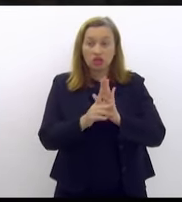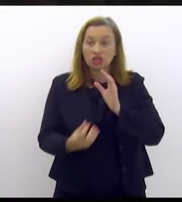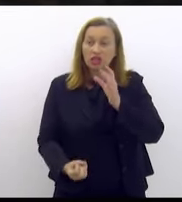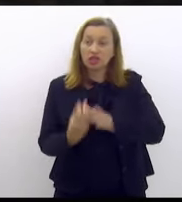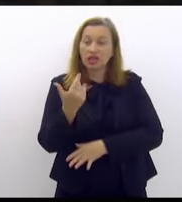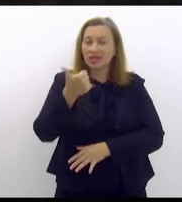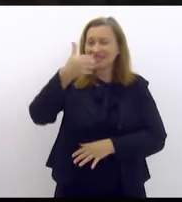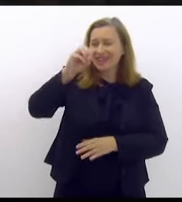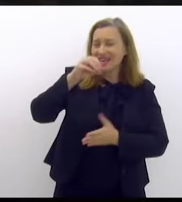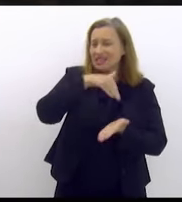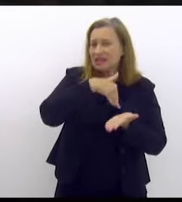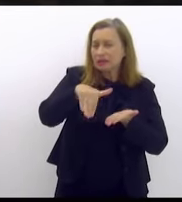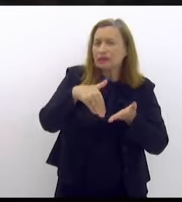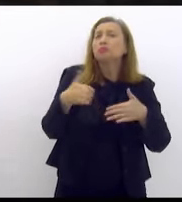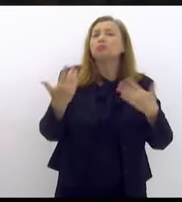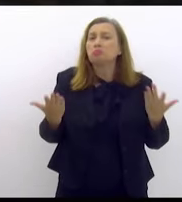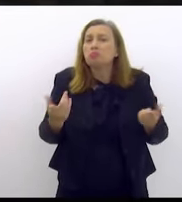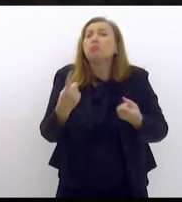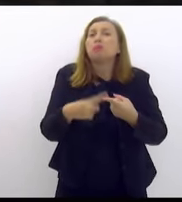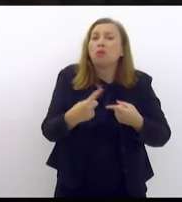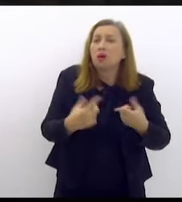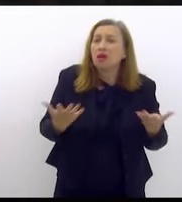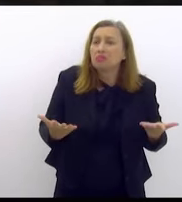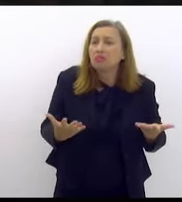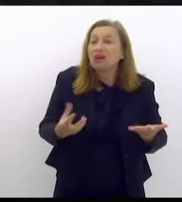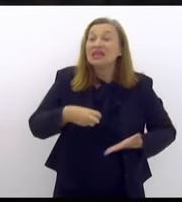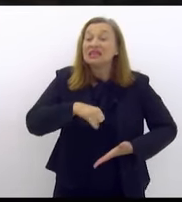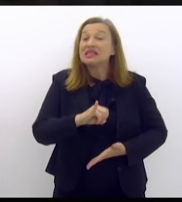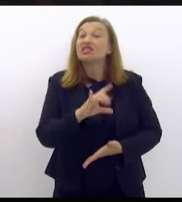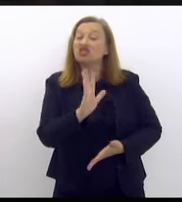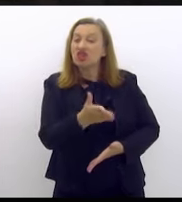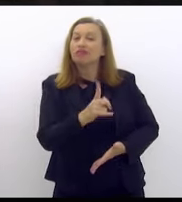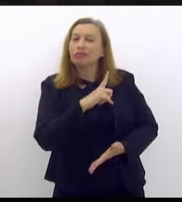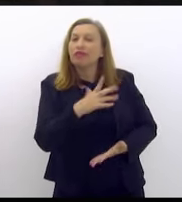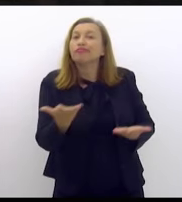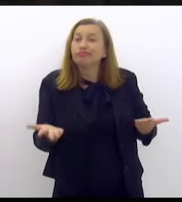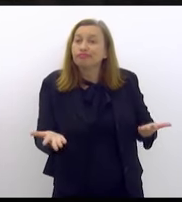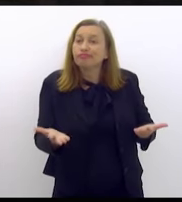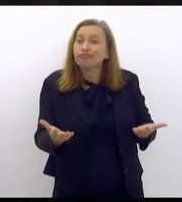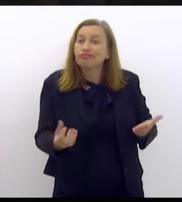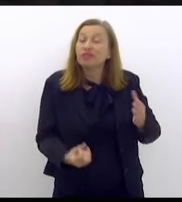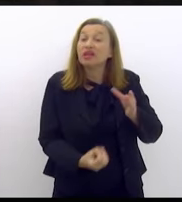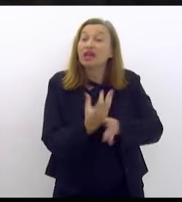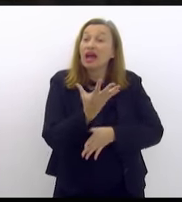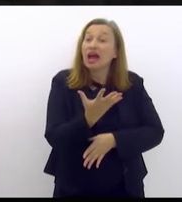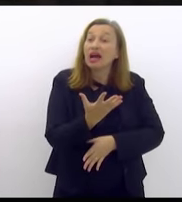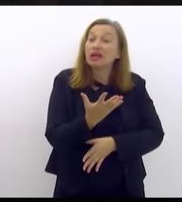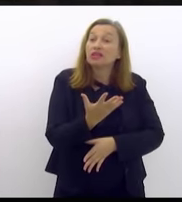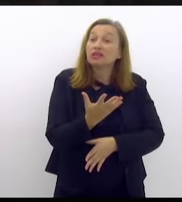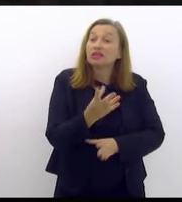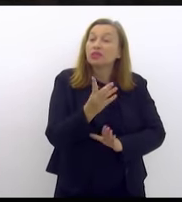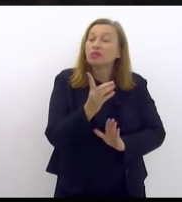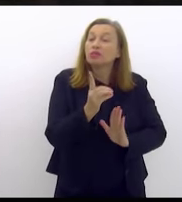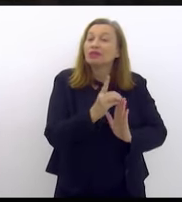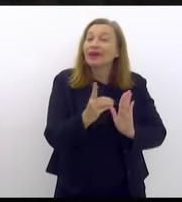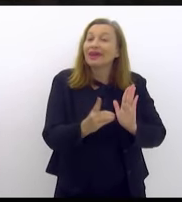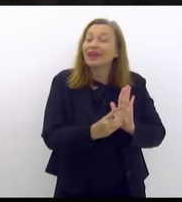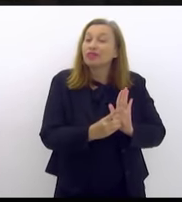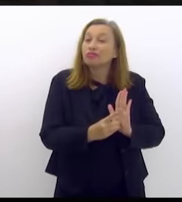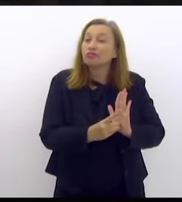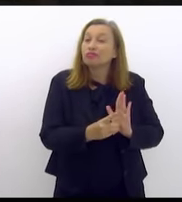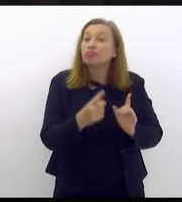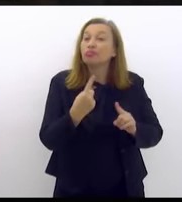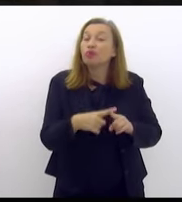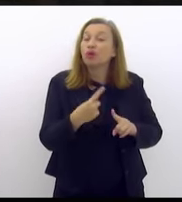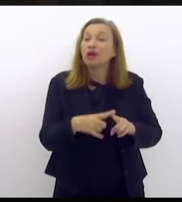10 secretarias? Por quê? Se elas já existiam, criadas por decreto. Porque